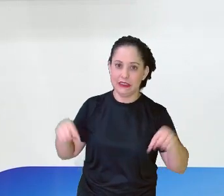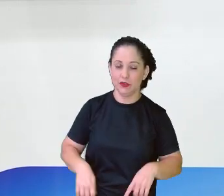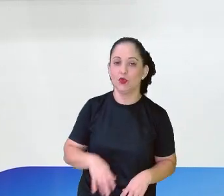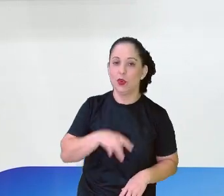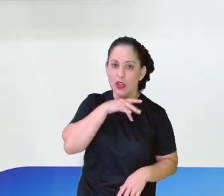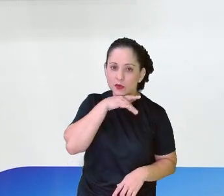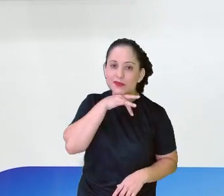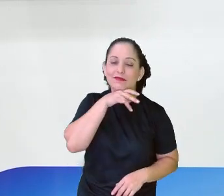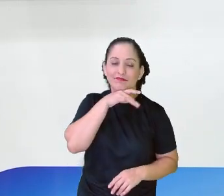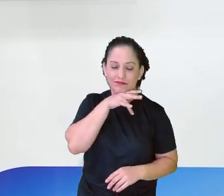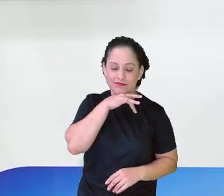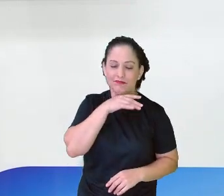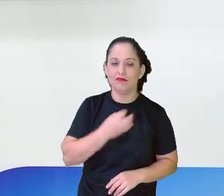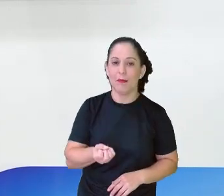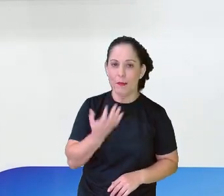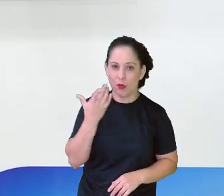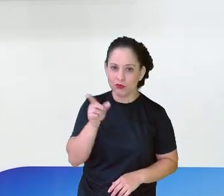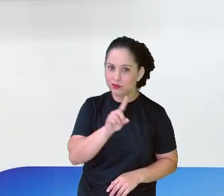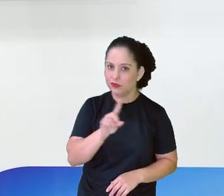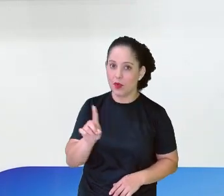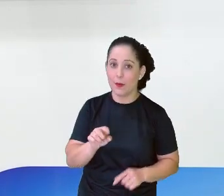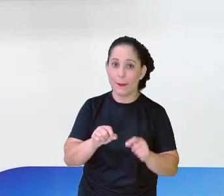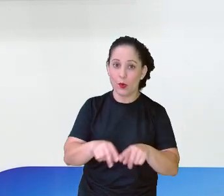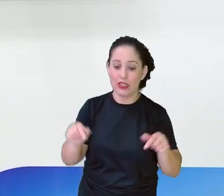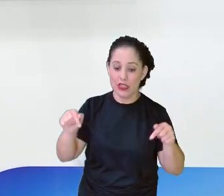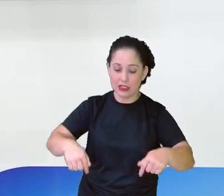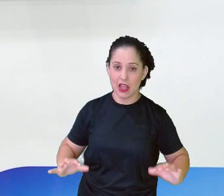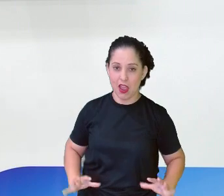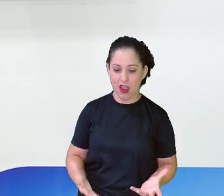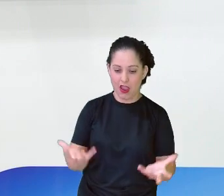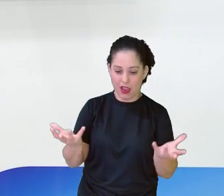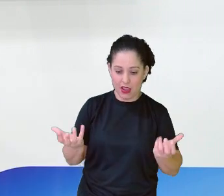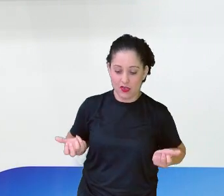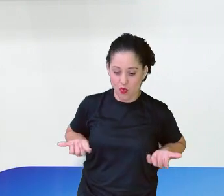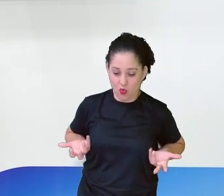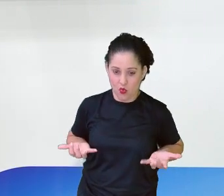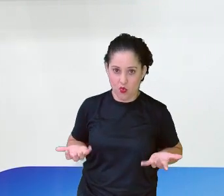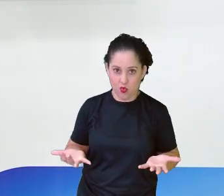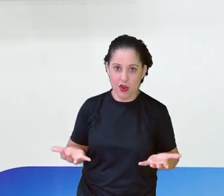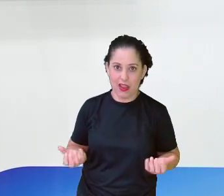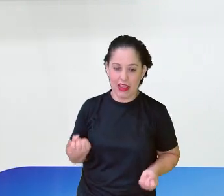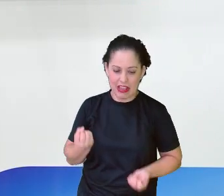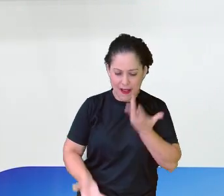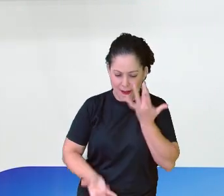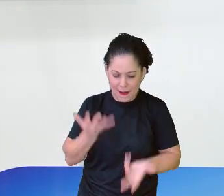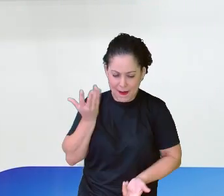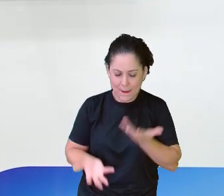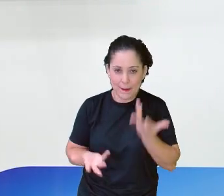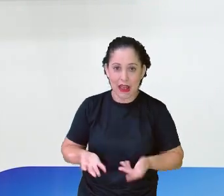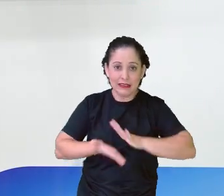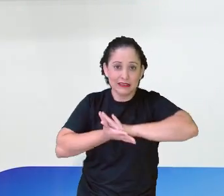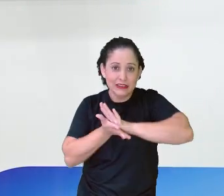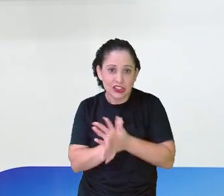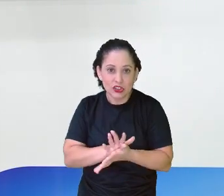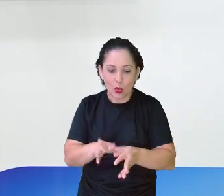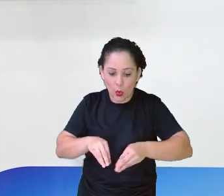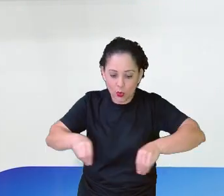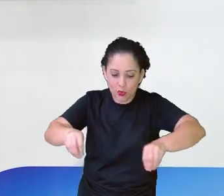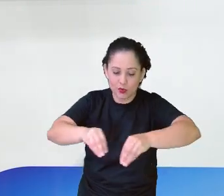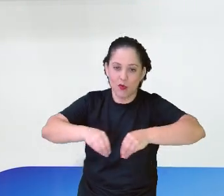bom para a natureza, porque o queimar esse mato está estragando o solo e as pessoas têm que ter essa